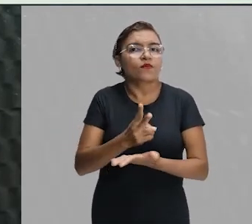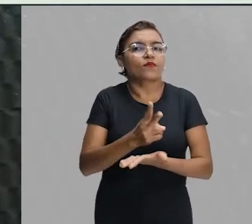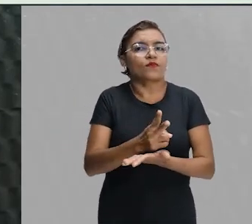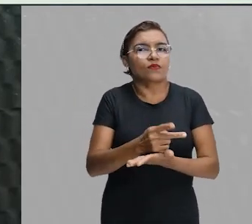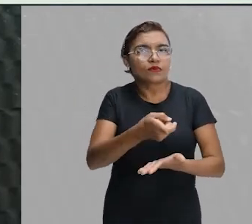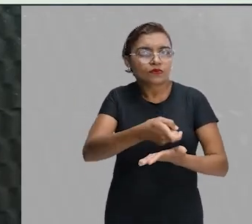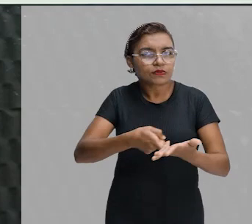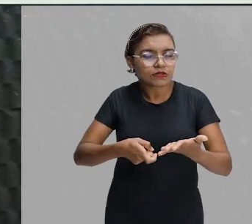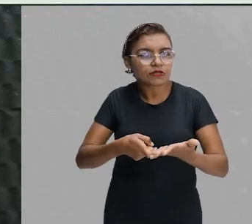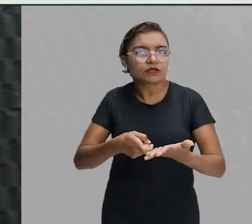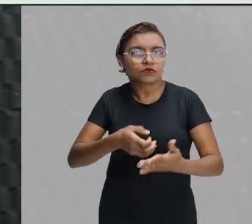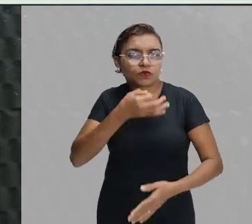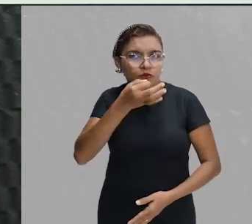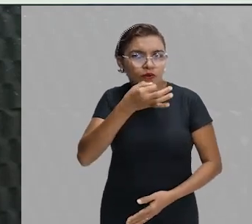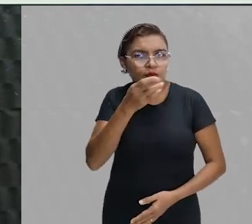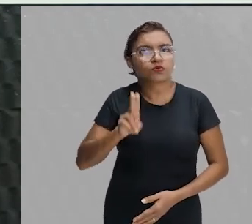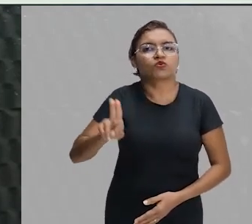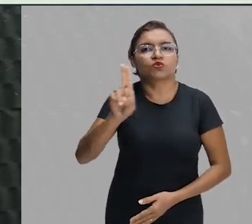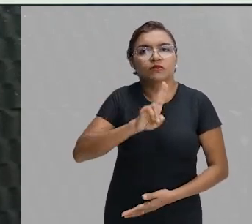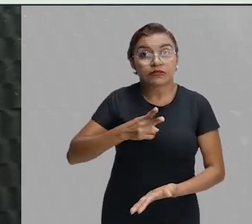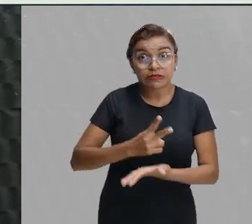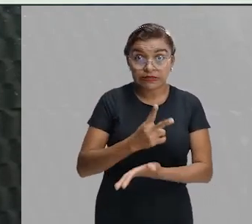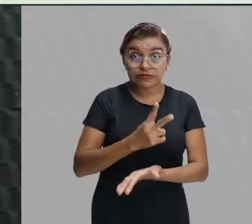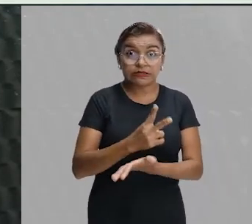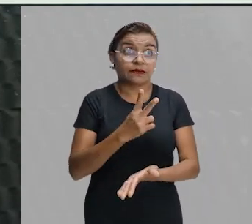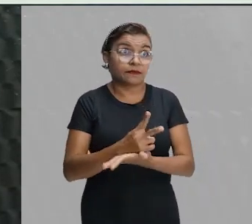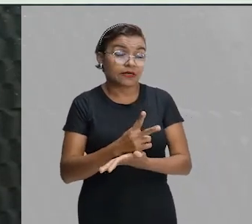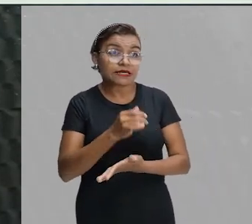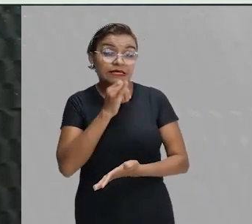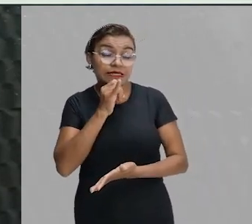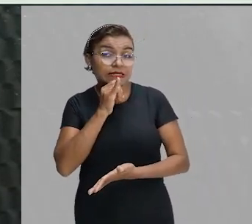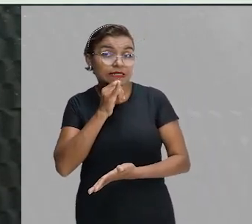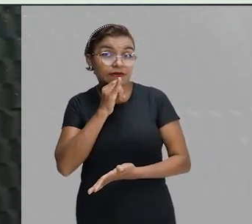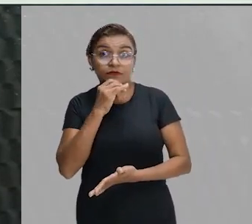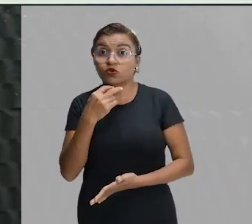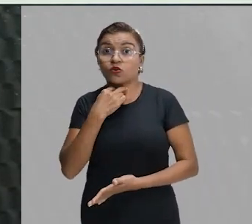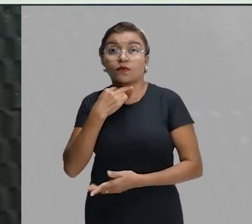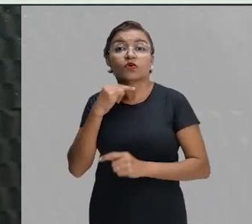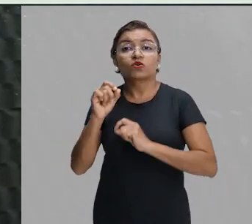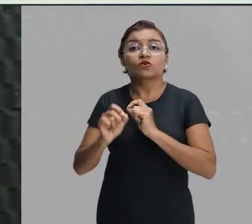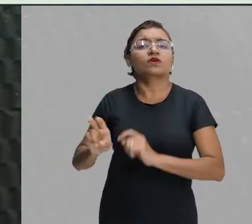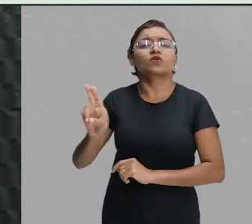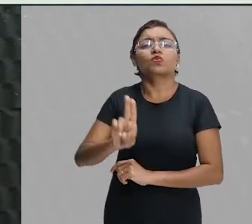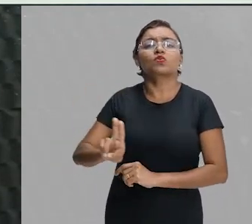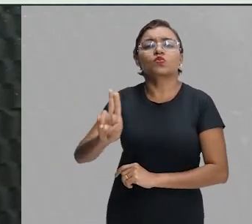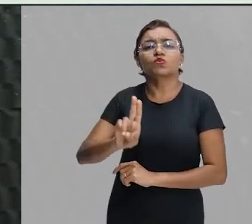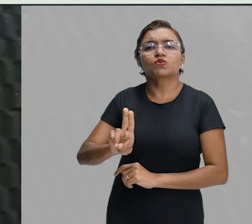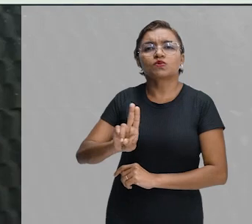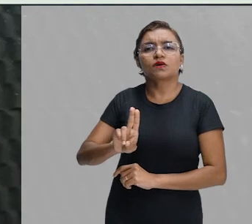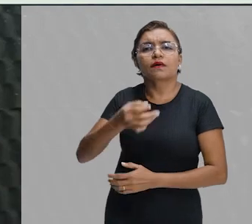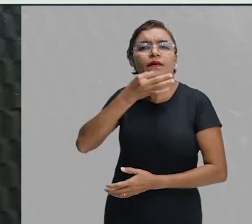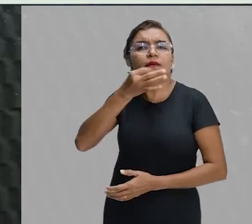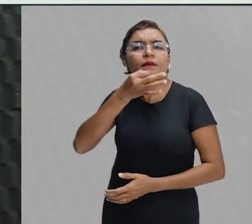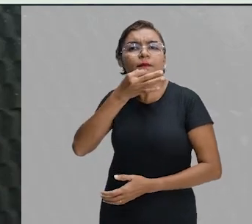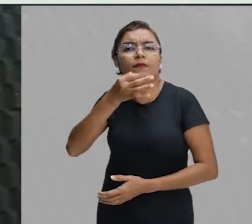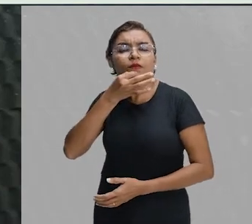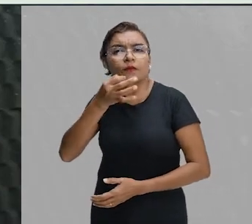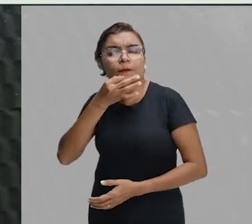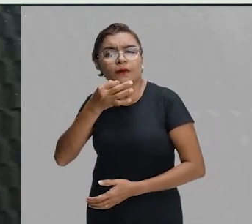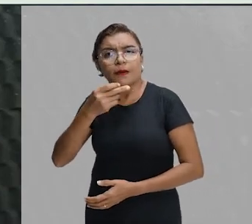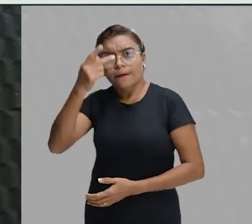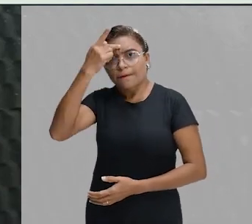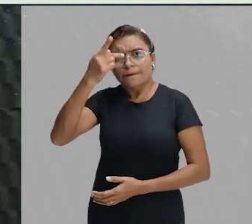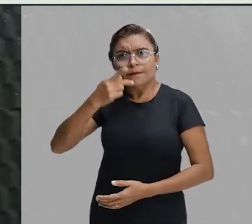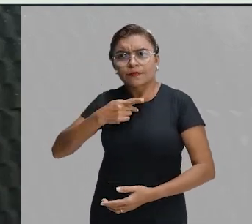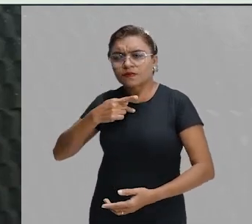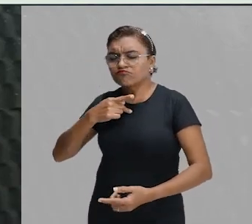dentro desta argumentação usando eles o tempo inteiro. Eu não posso utilizar argumentos que me